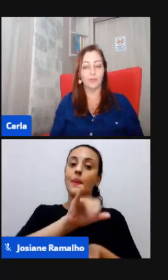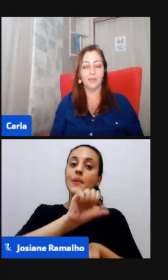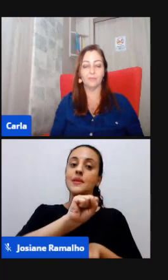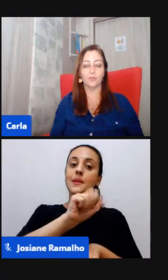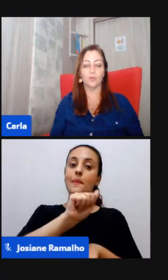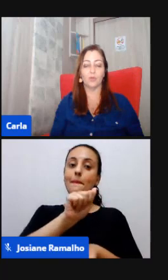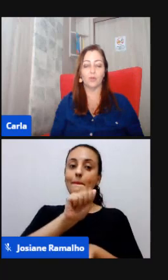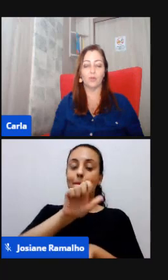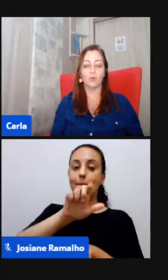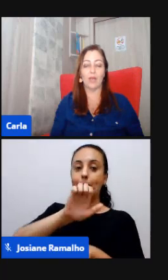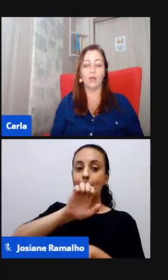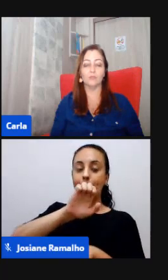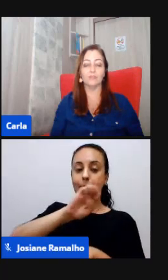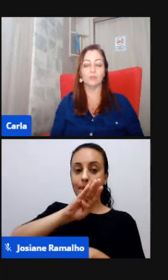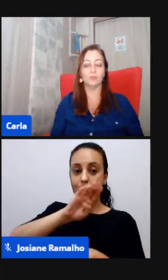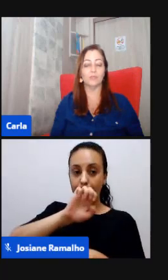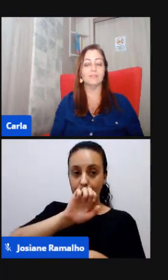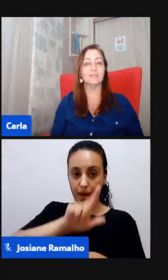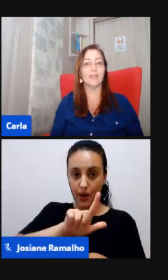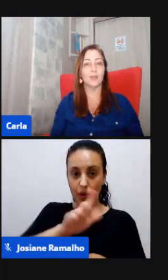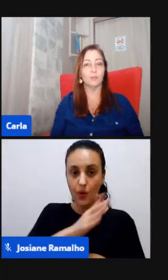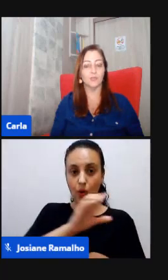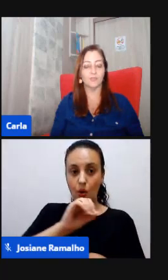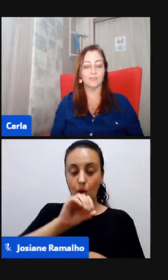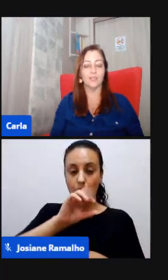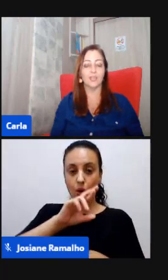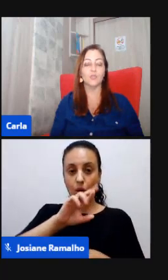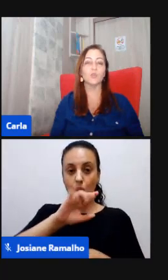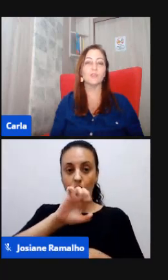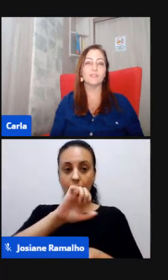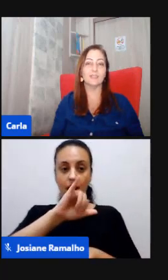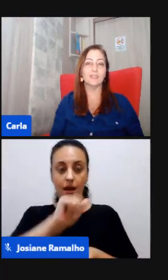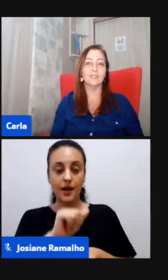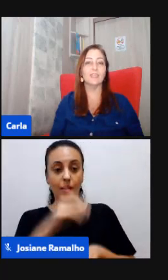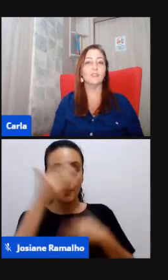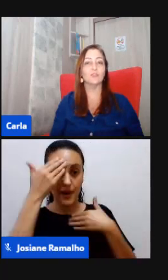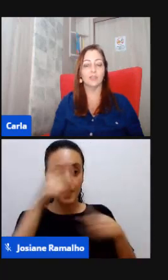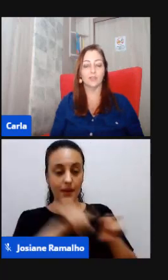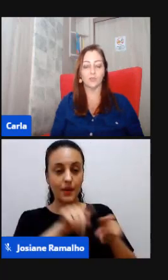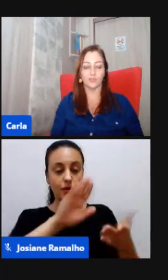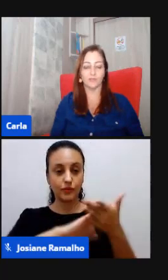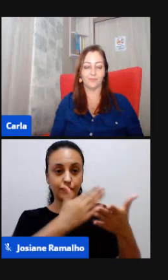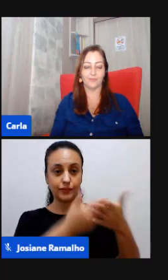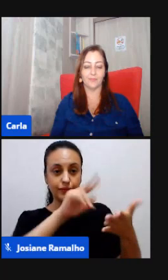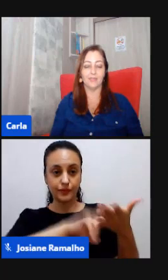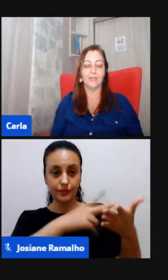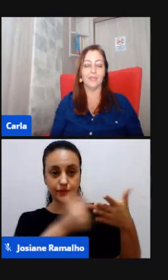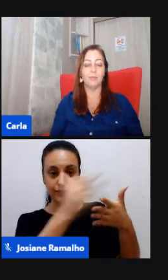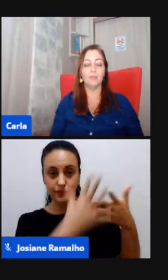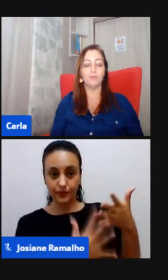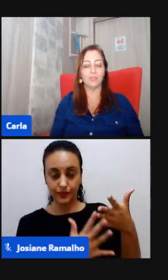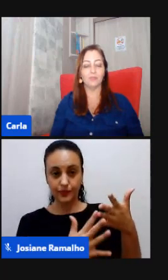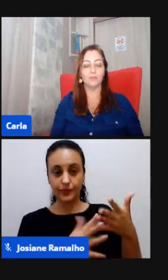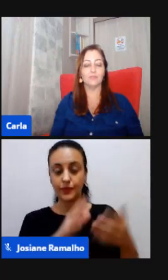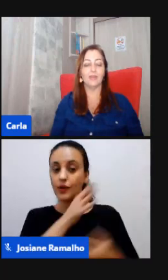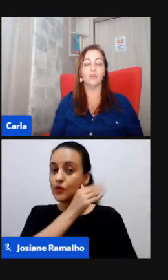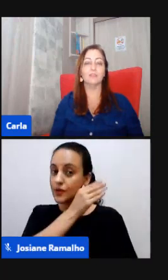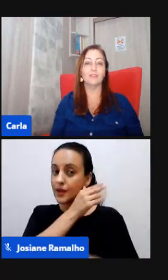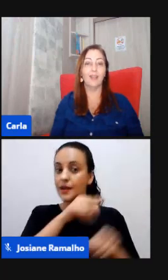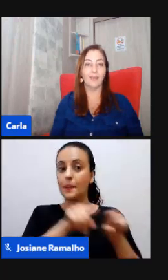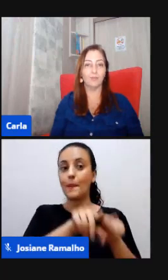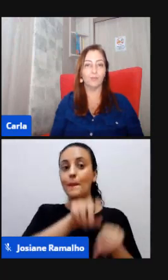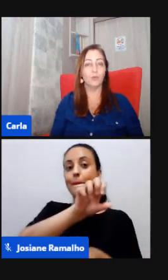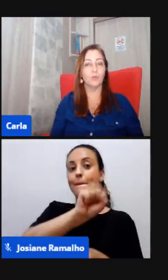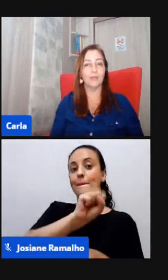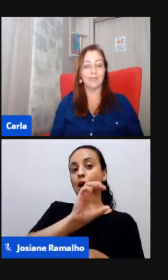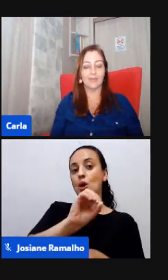Agradecemos também aos tradutores e intérpretes, Josiane e Solange. Bem-vindos à